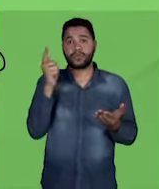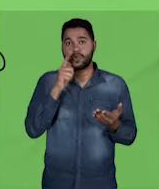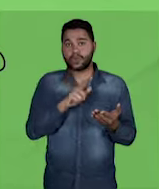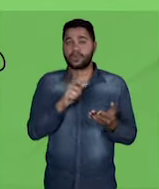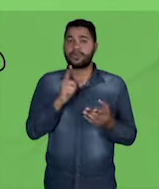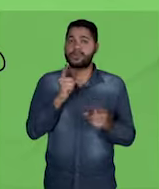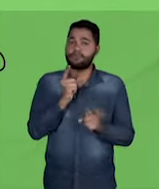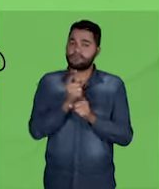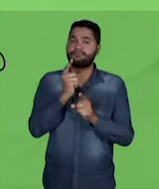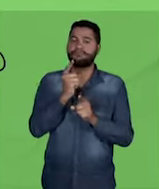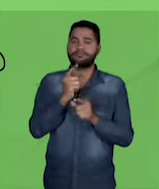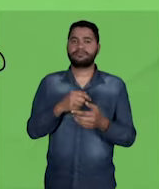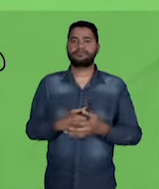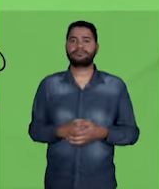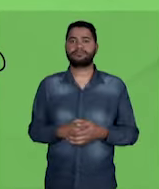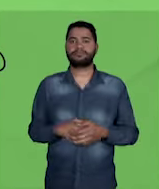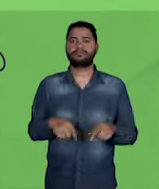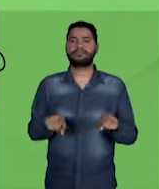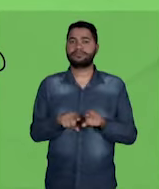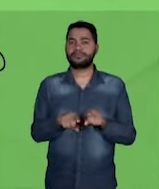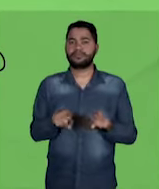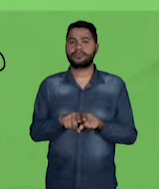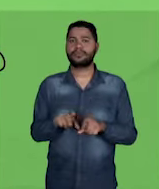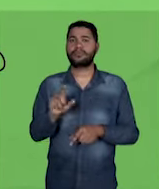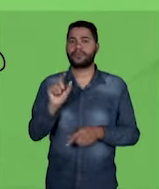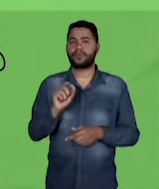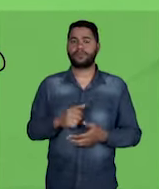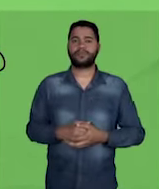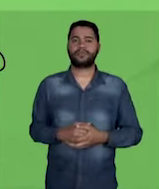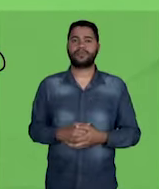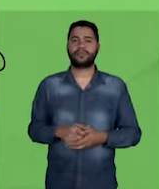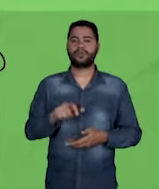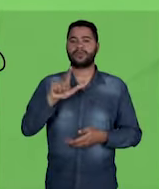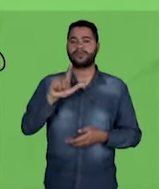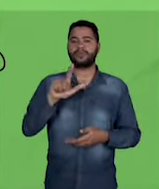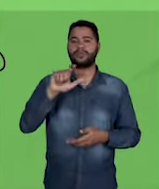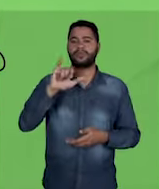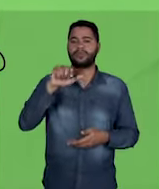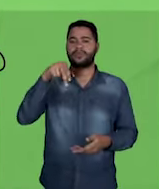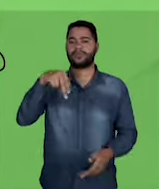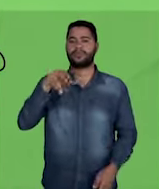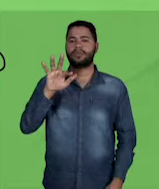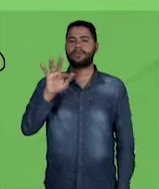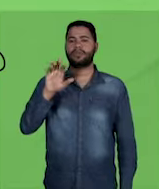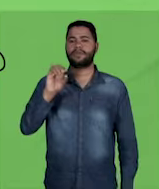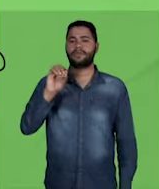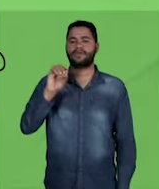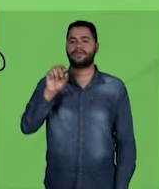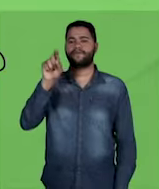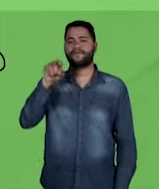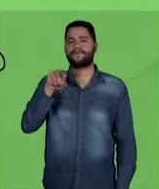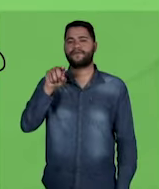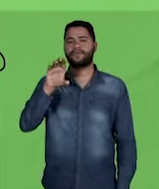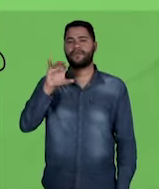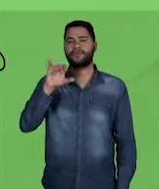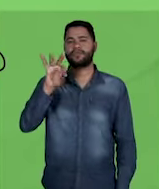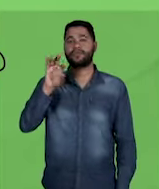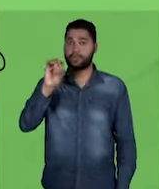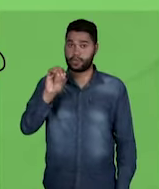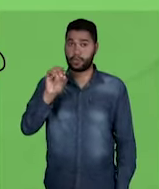no microscópico. A gente tem um linfócito, na qual, olha o núcleo dele